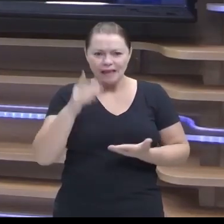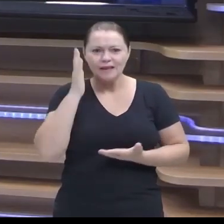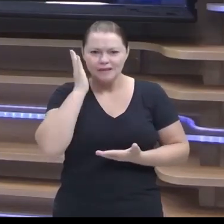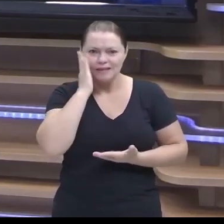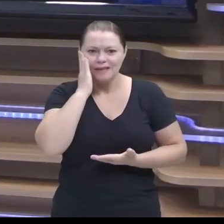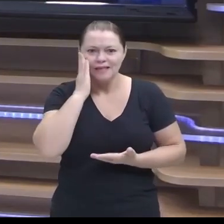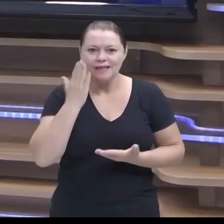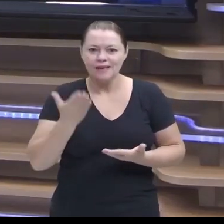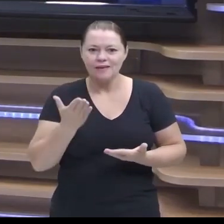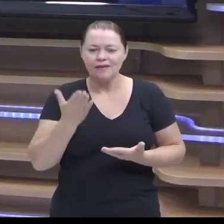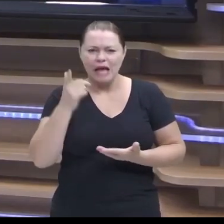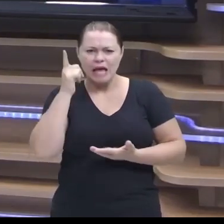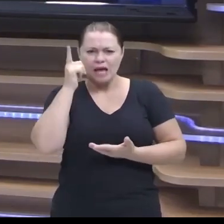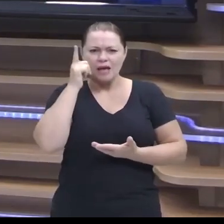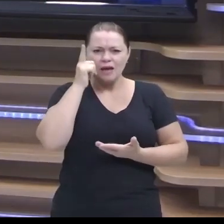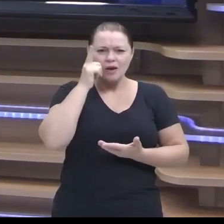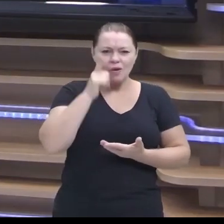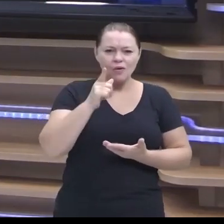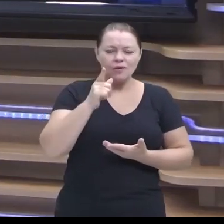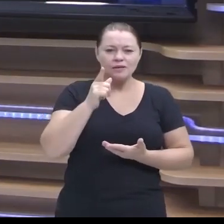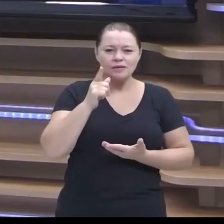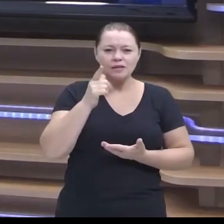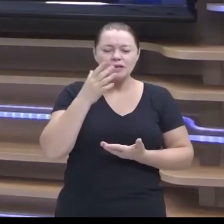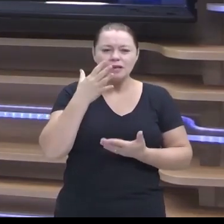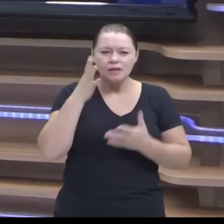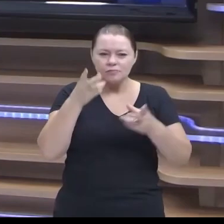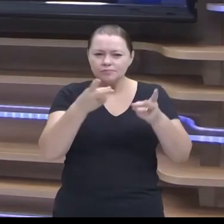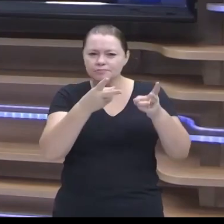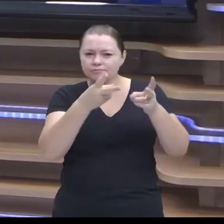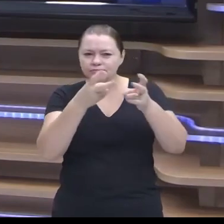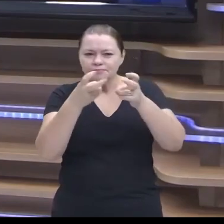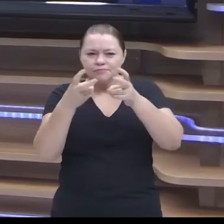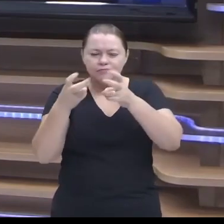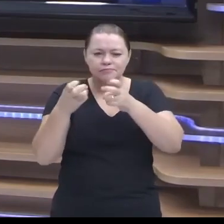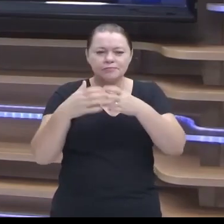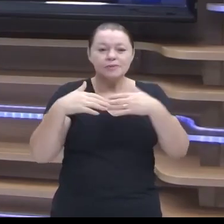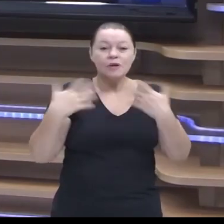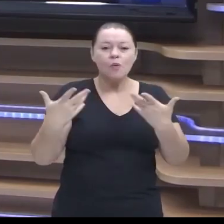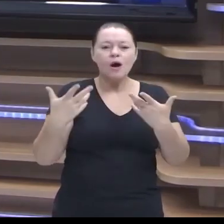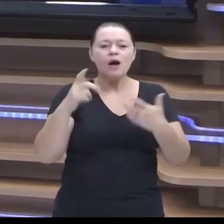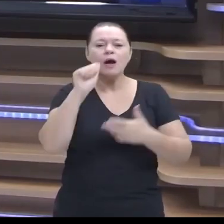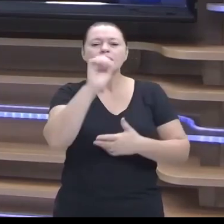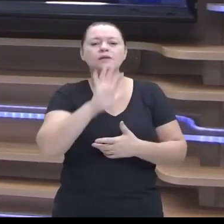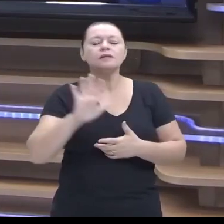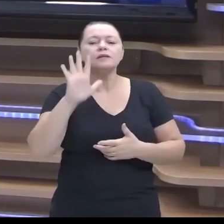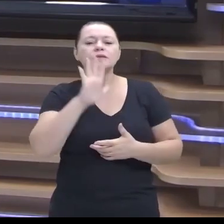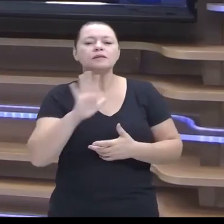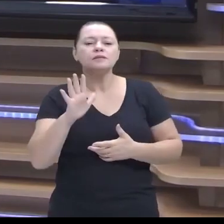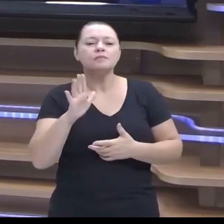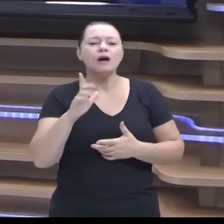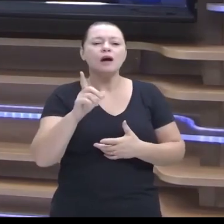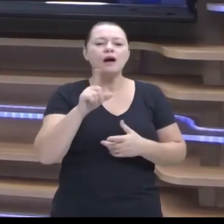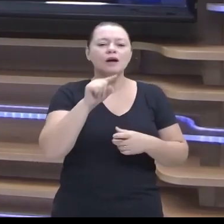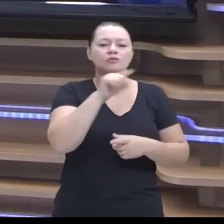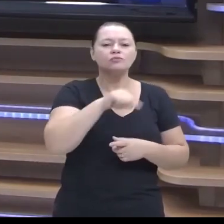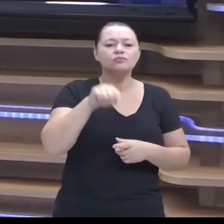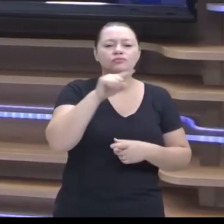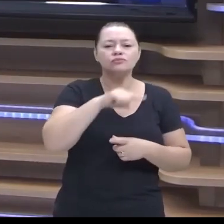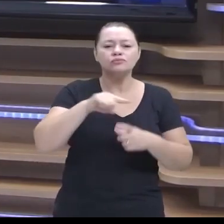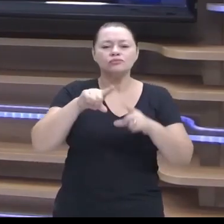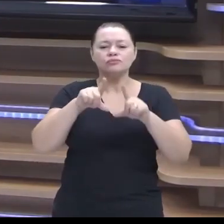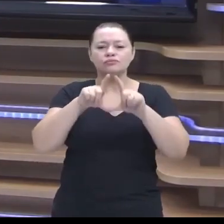entenderam? Conseguiram com o dedinho perceber quais os elementos triângulo, círculo,